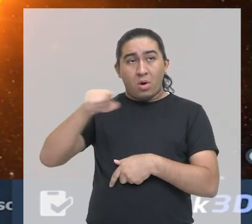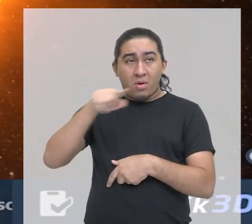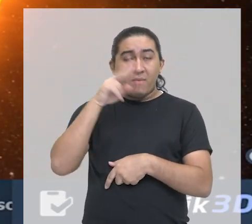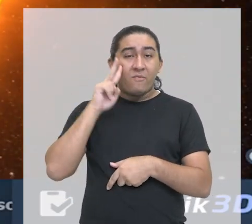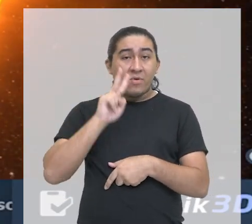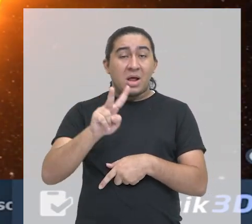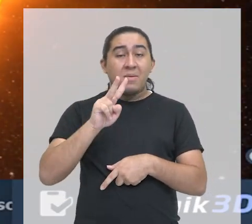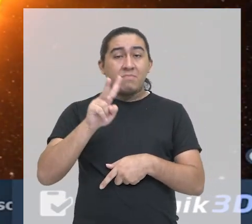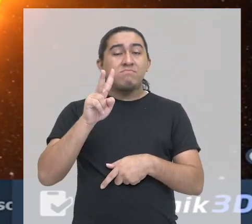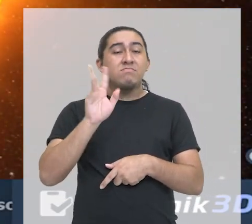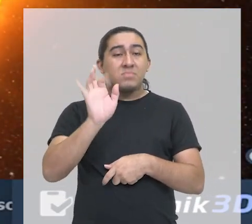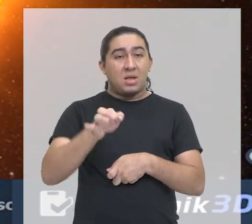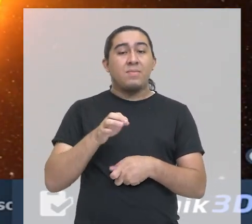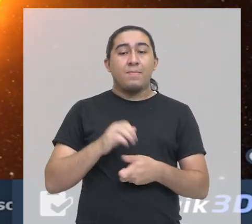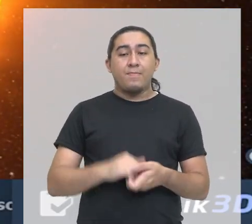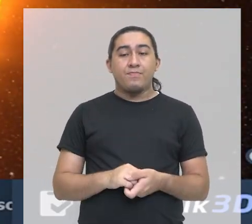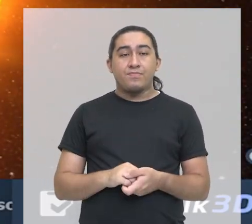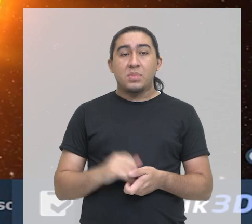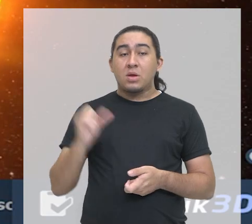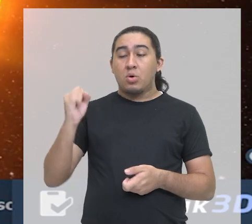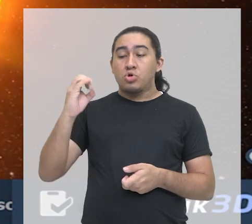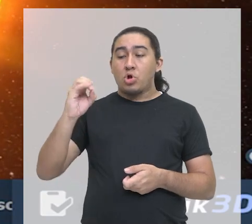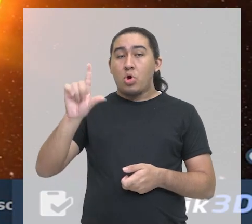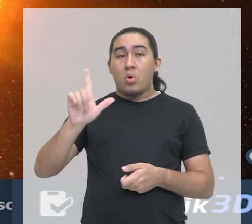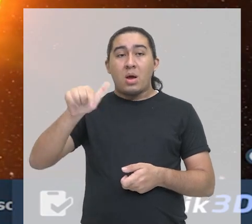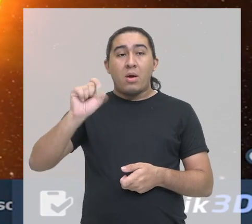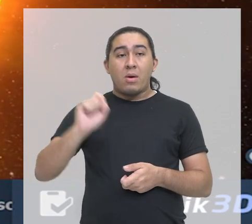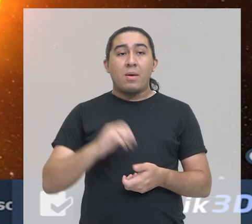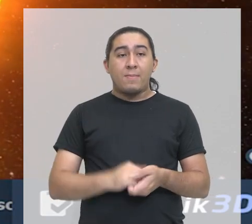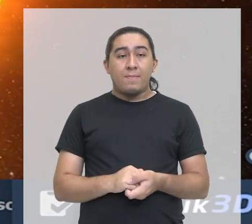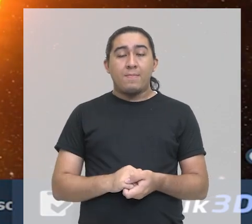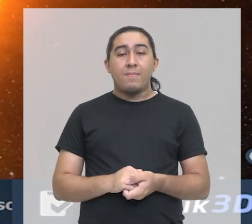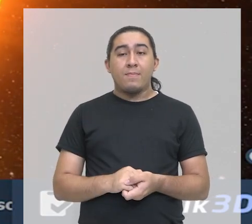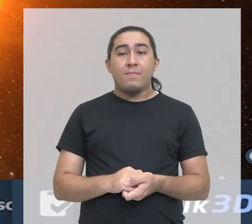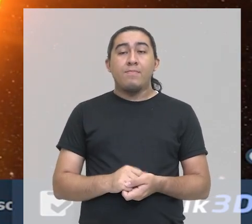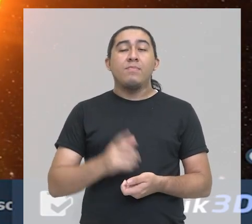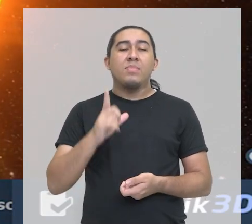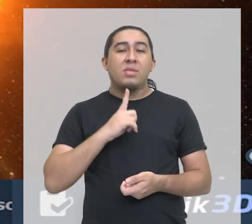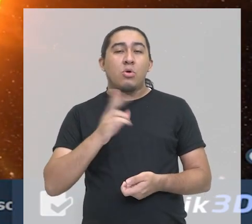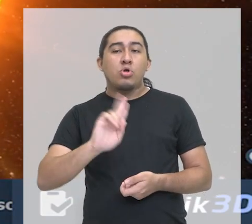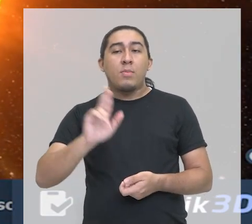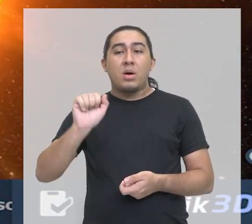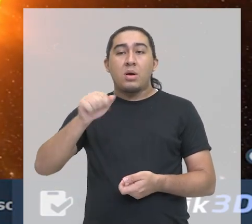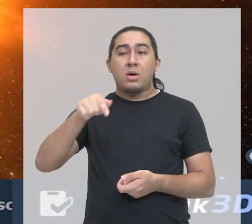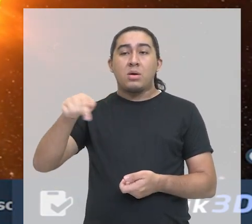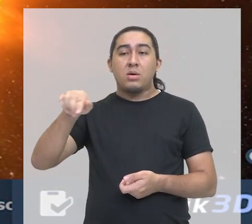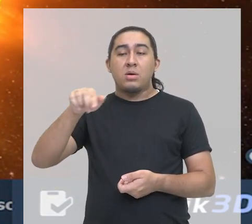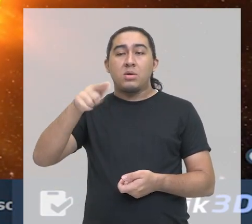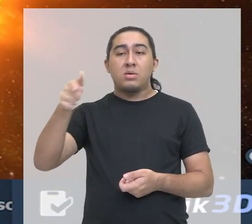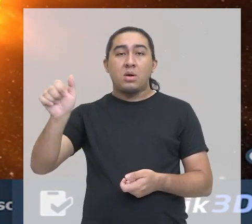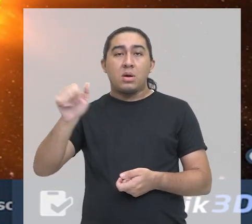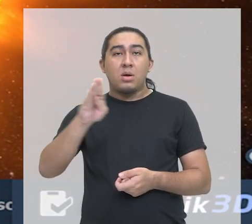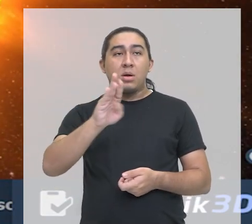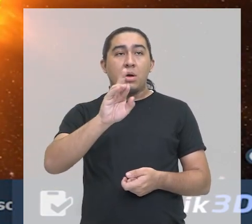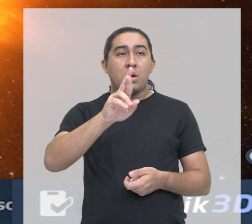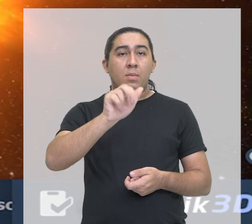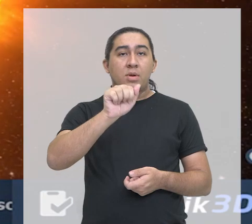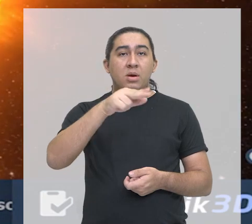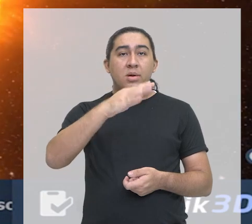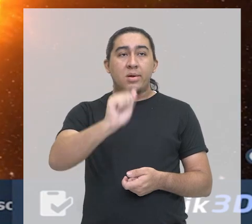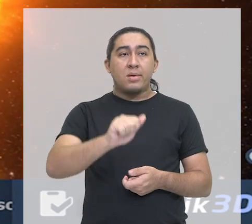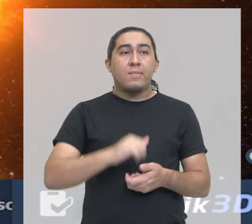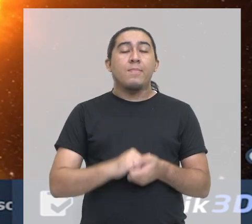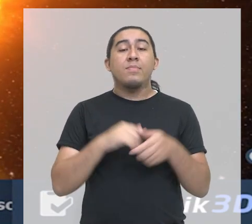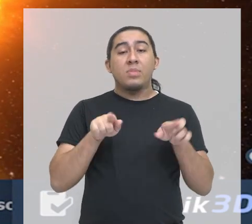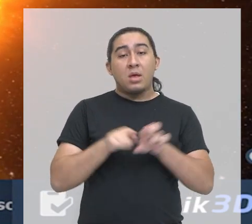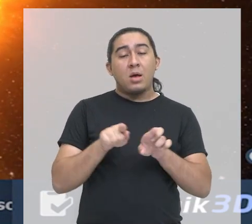a nossa estrela. Uma estrela amarela, classificada como anã branca, e que, segundo os astrônomos,